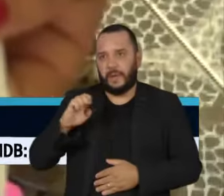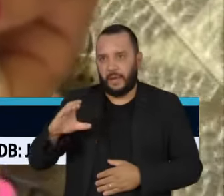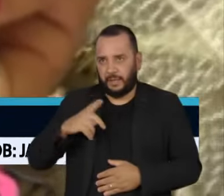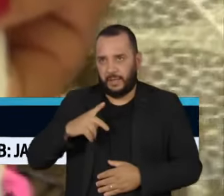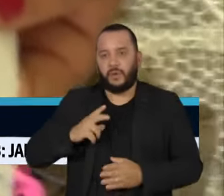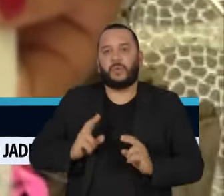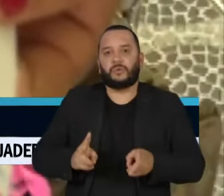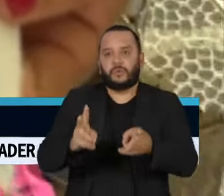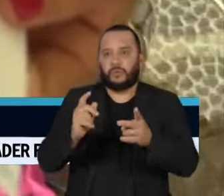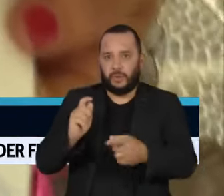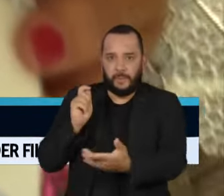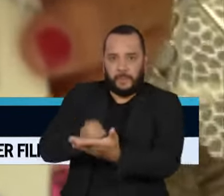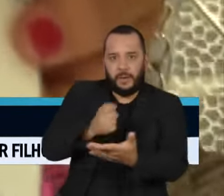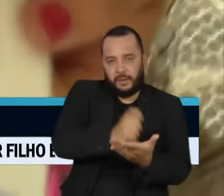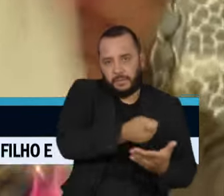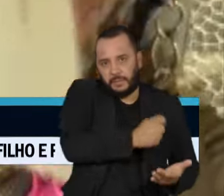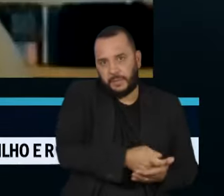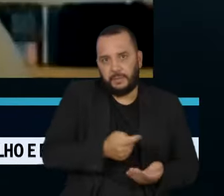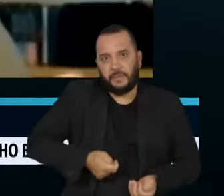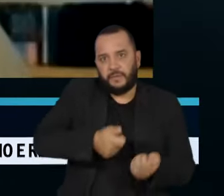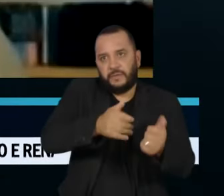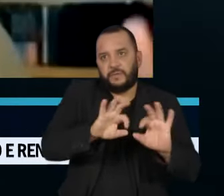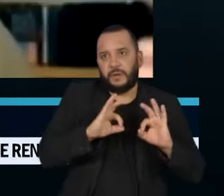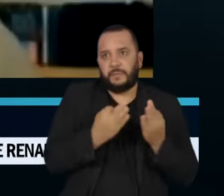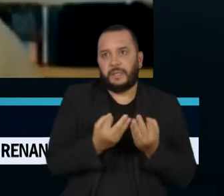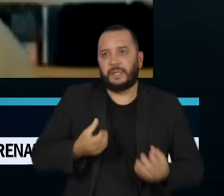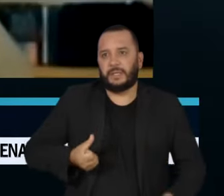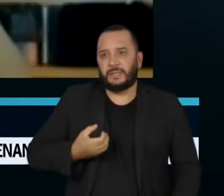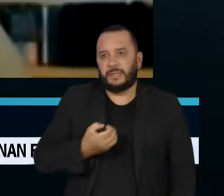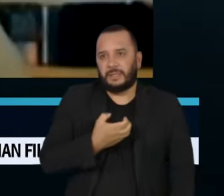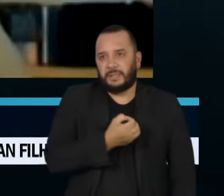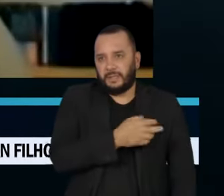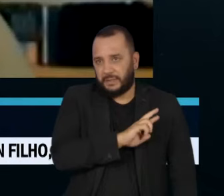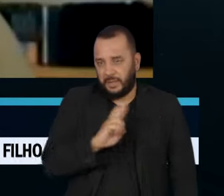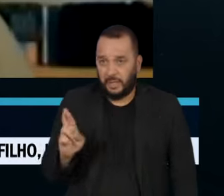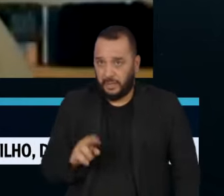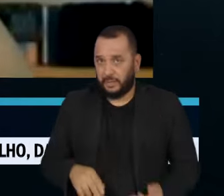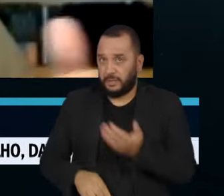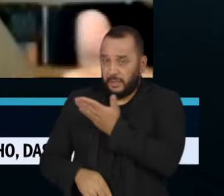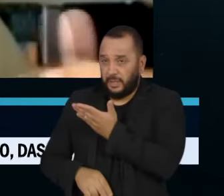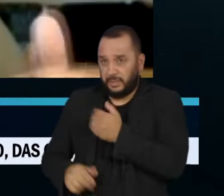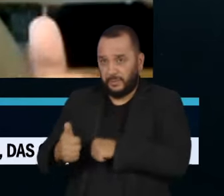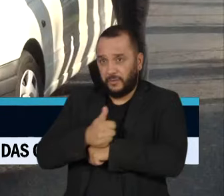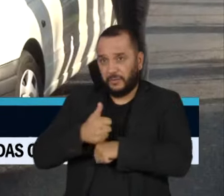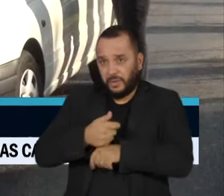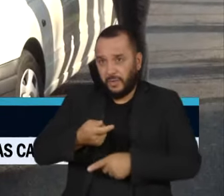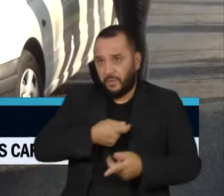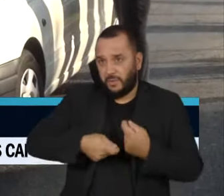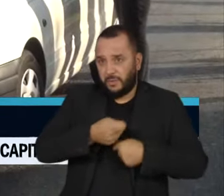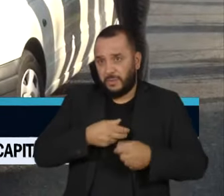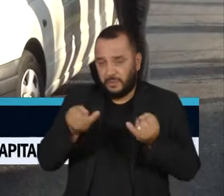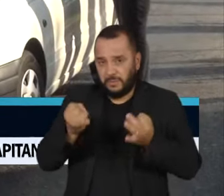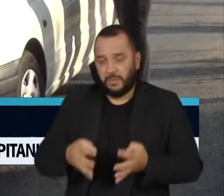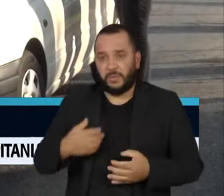Bolsa Família de R$ 600. Segundo este economista, o aumento dos combustíveis deve chegar aos postos nos primeiros dias